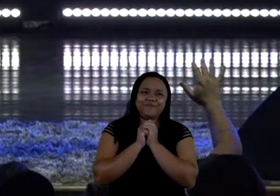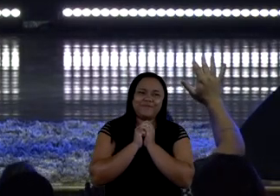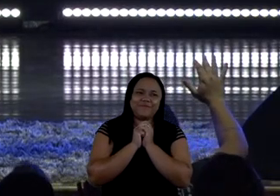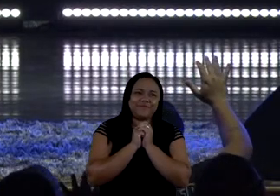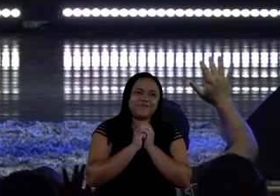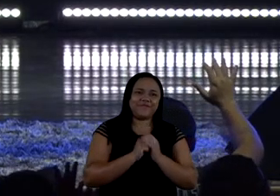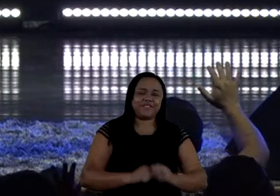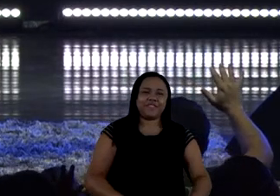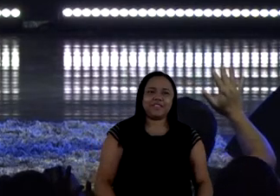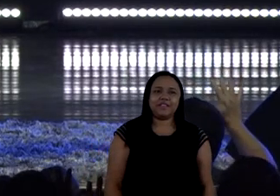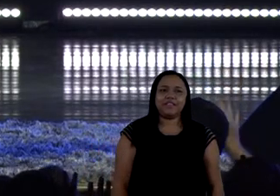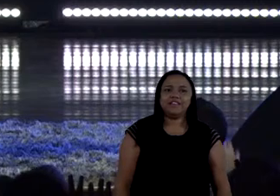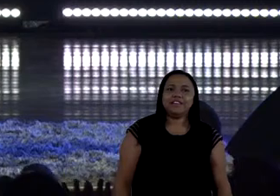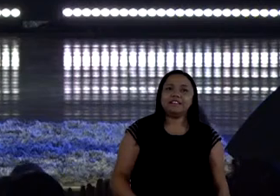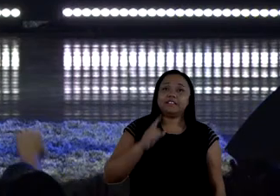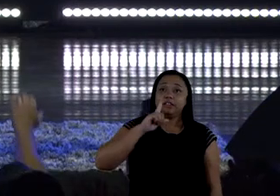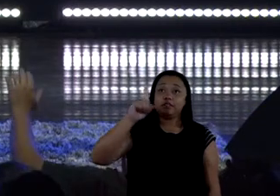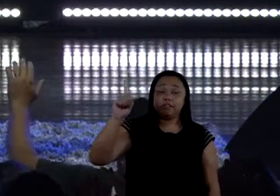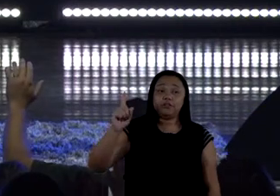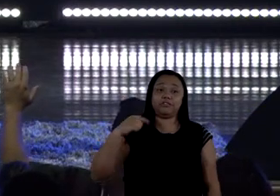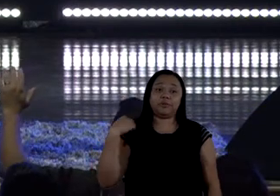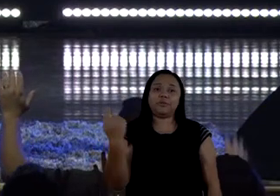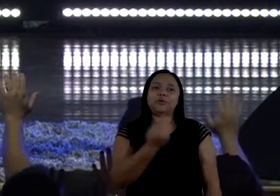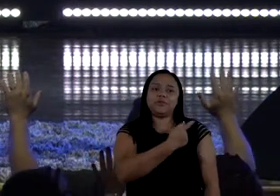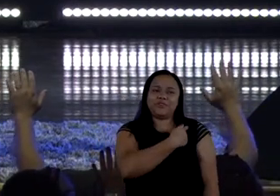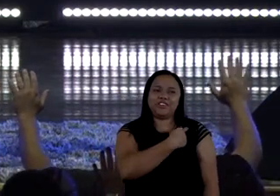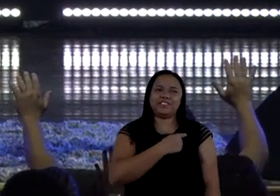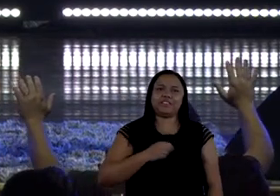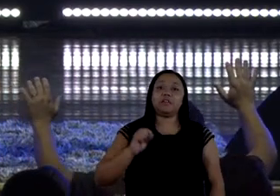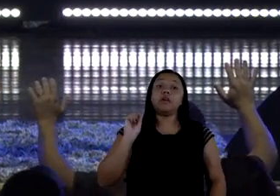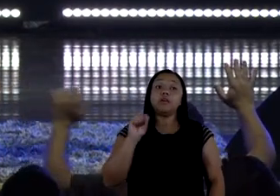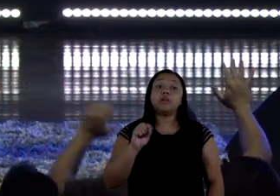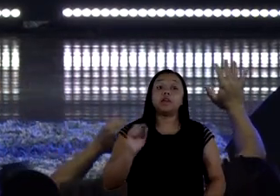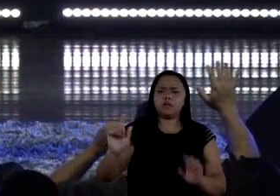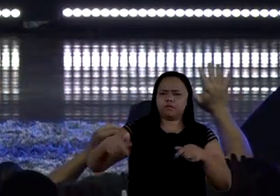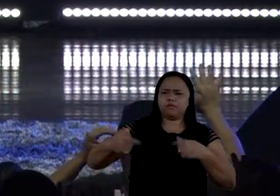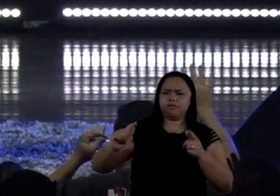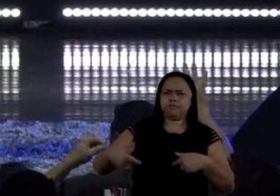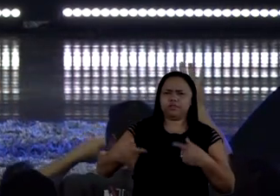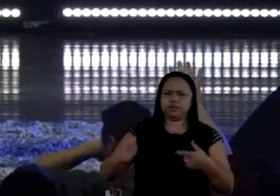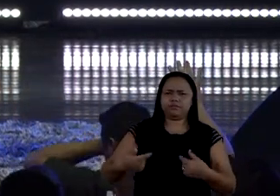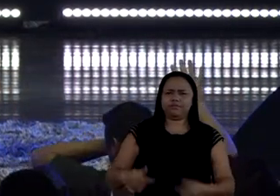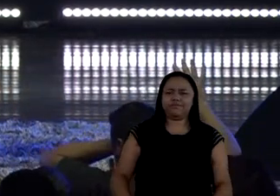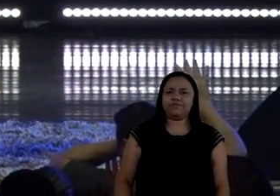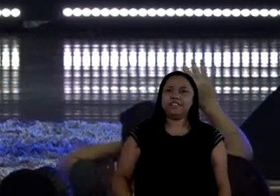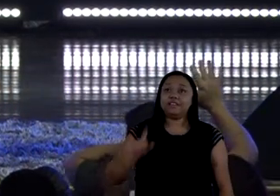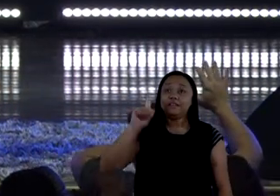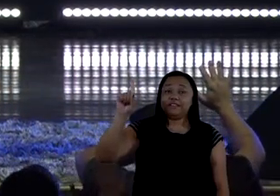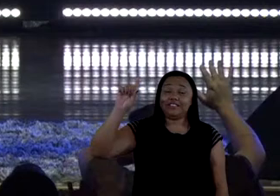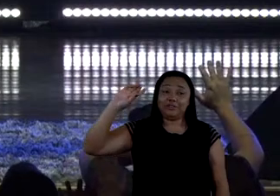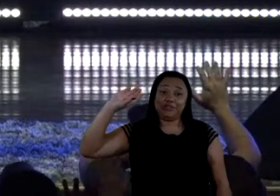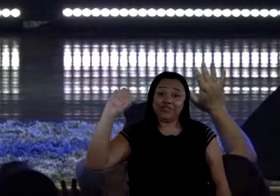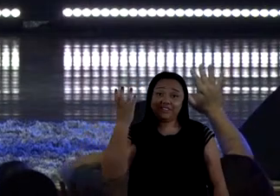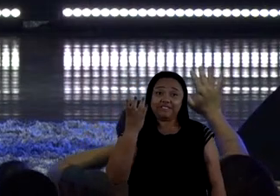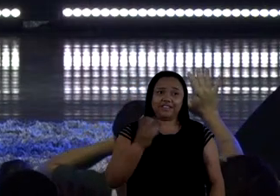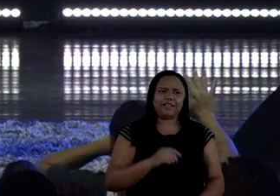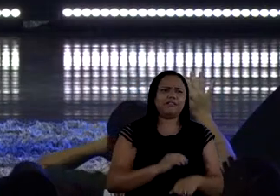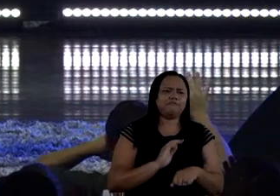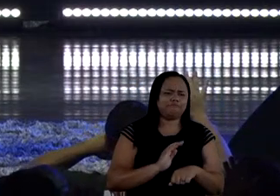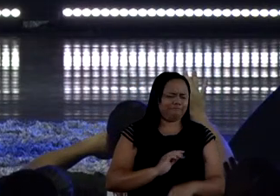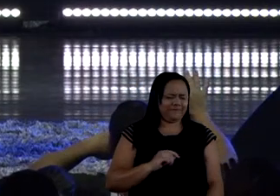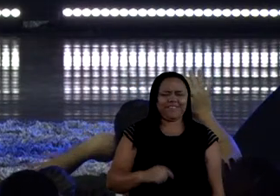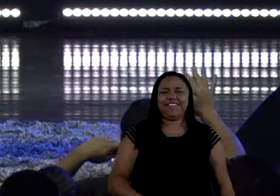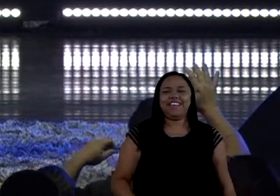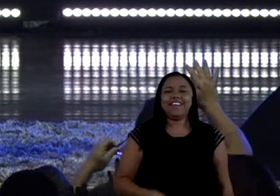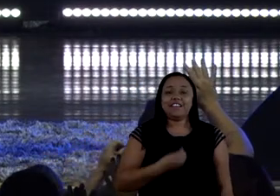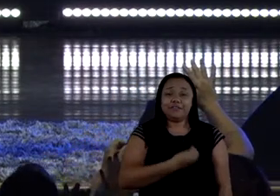Porque se Deus é por nós, quem será contra nós? Agindo Deus na